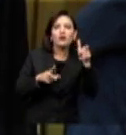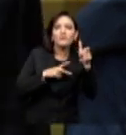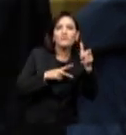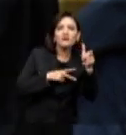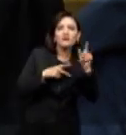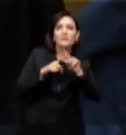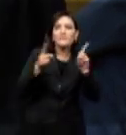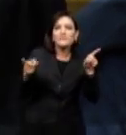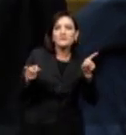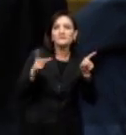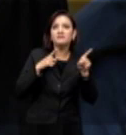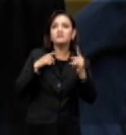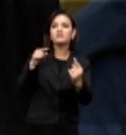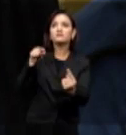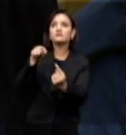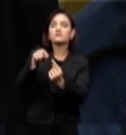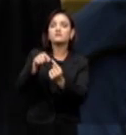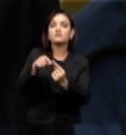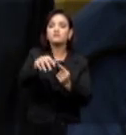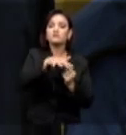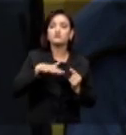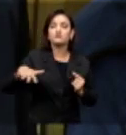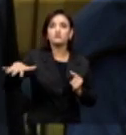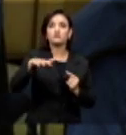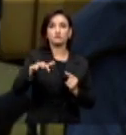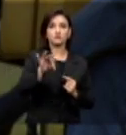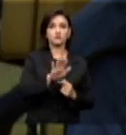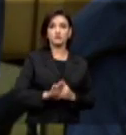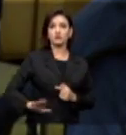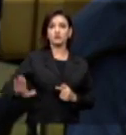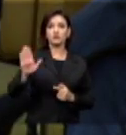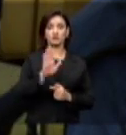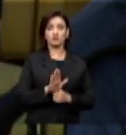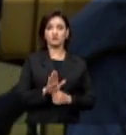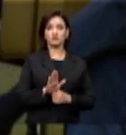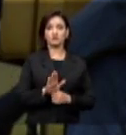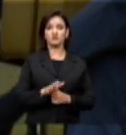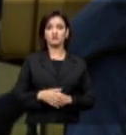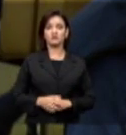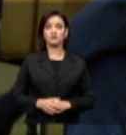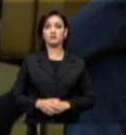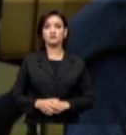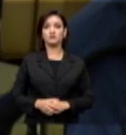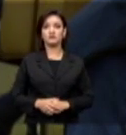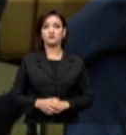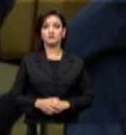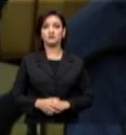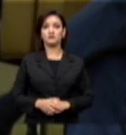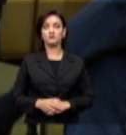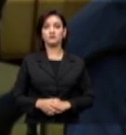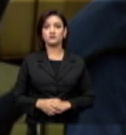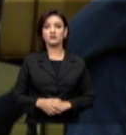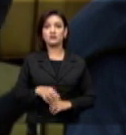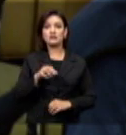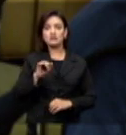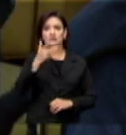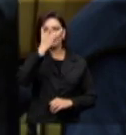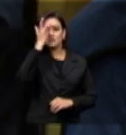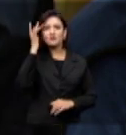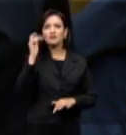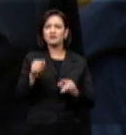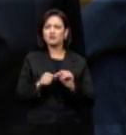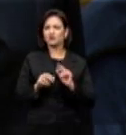do interesse público. Essa é a finalidade precípua de qualquer ato administrativo. Se alguém fizê-lo de